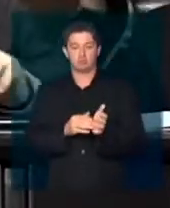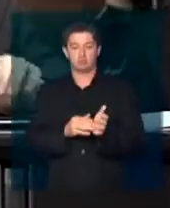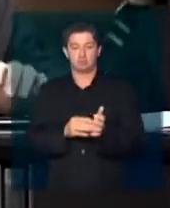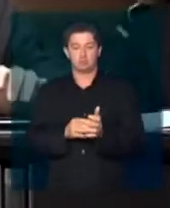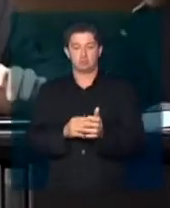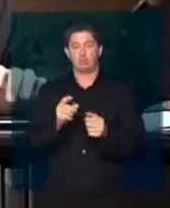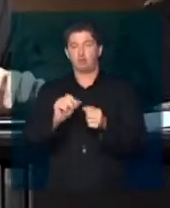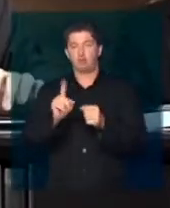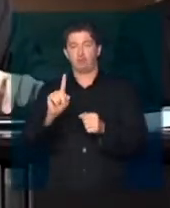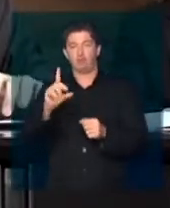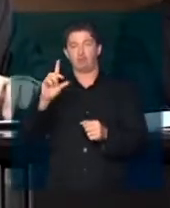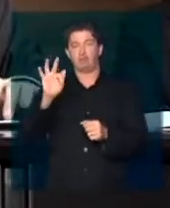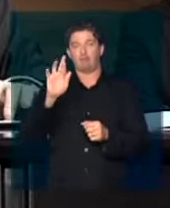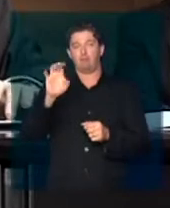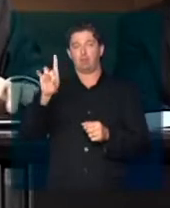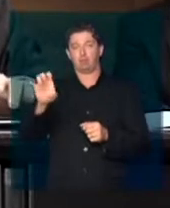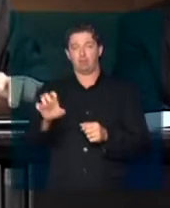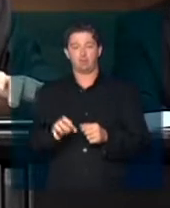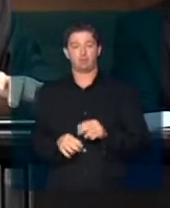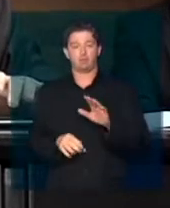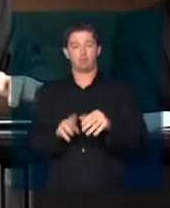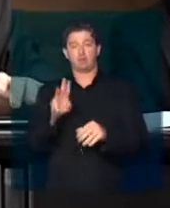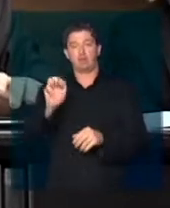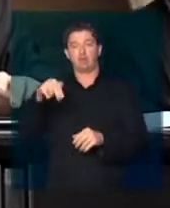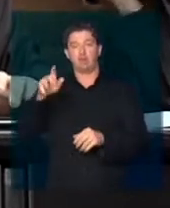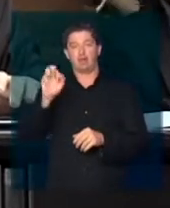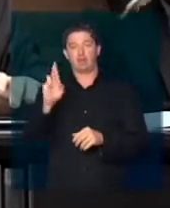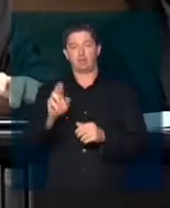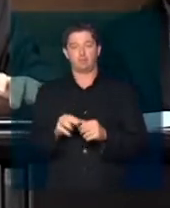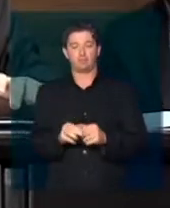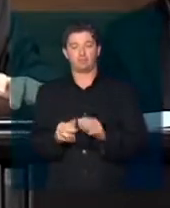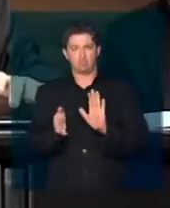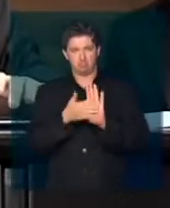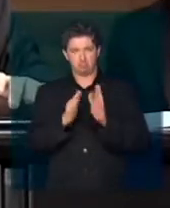provocar fraude. Wagner Santos de Souza. Há